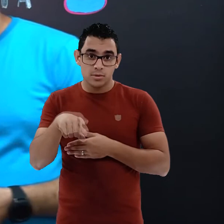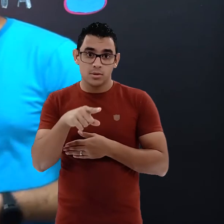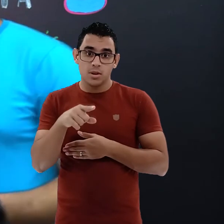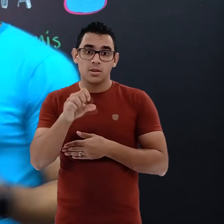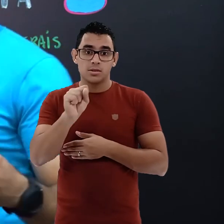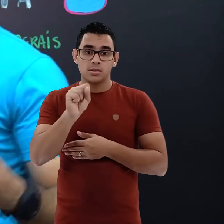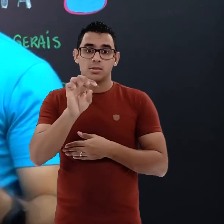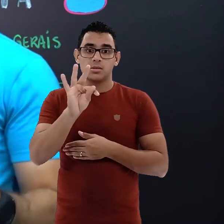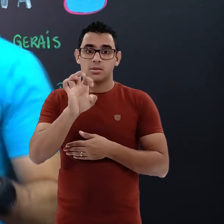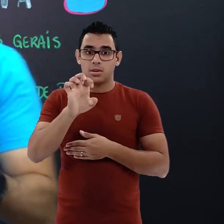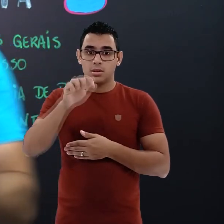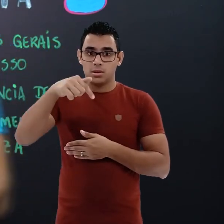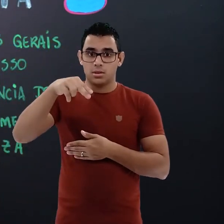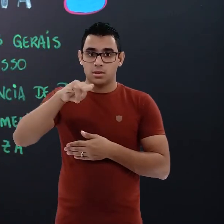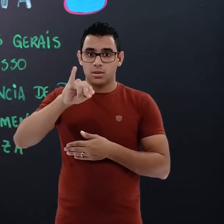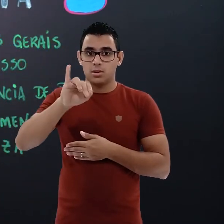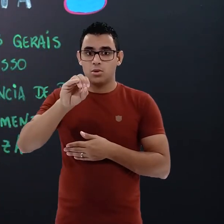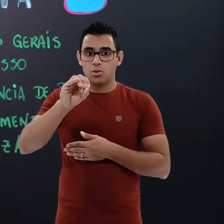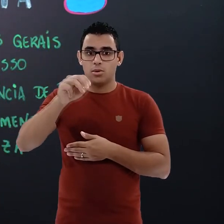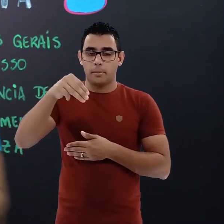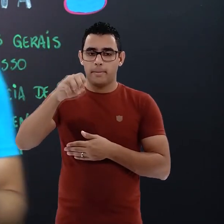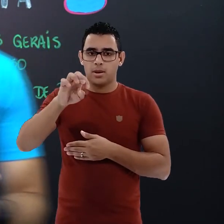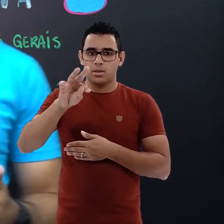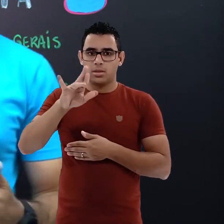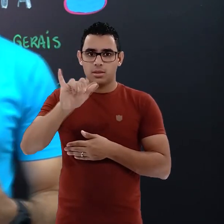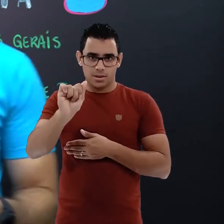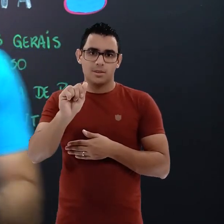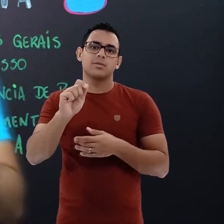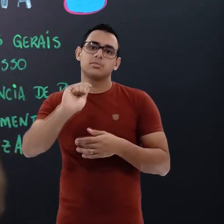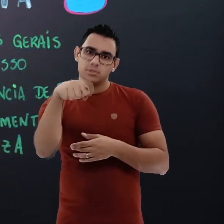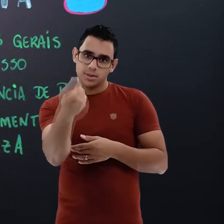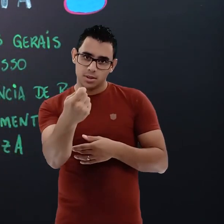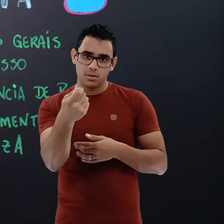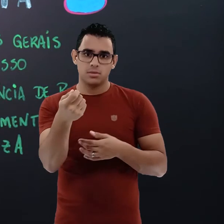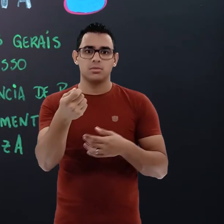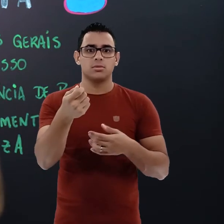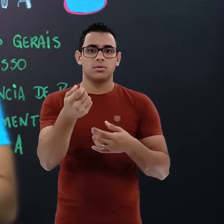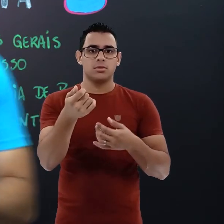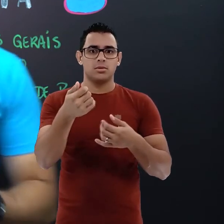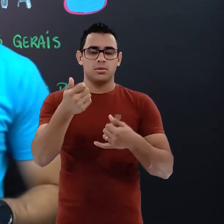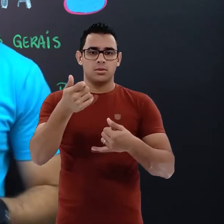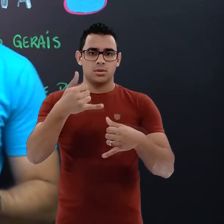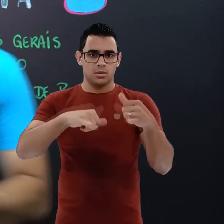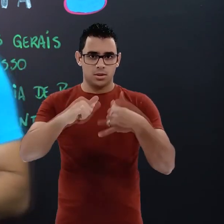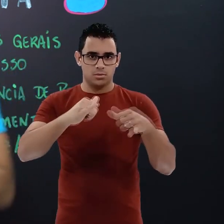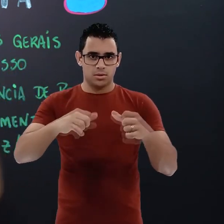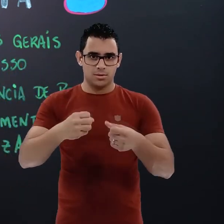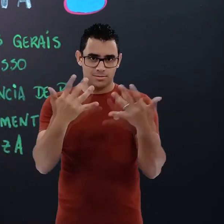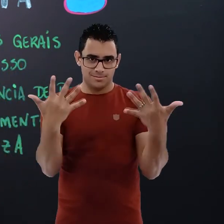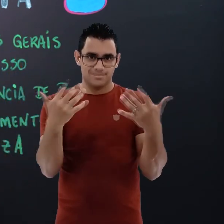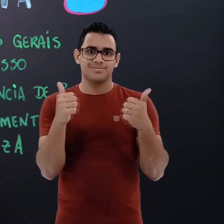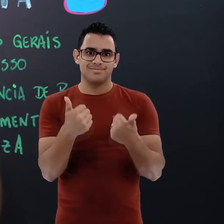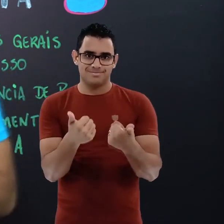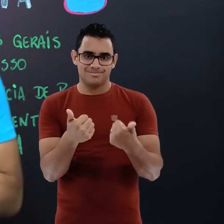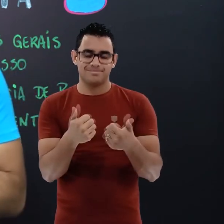a estequiometria. Estequiometria, então, é isso. Nas próximas aulas nós vamos ver os casos em